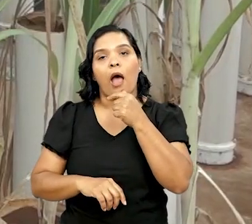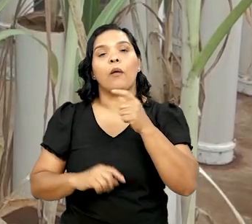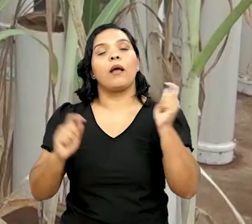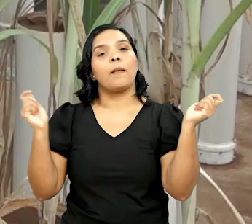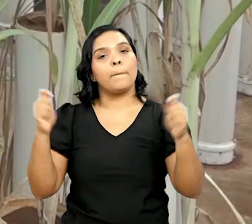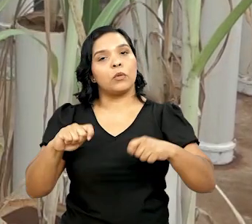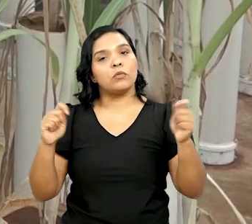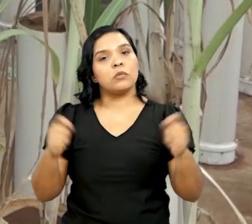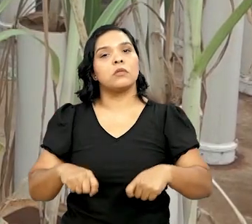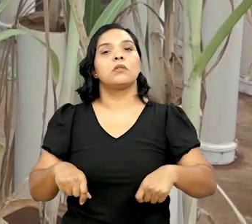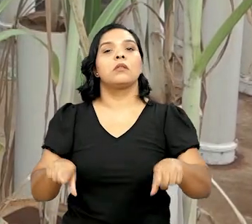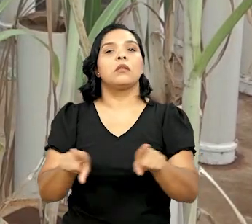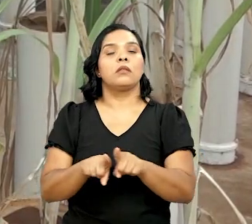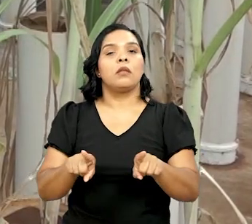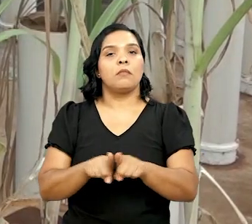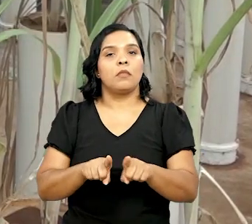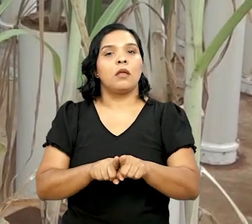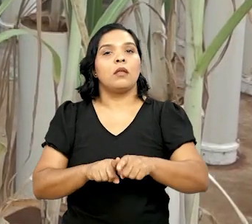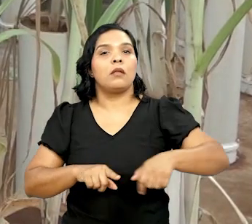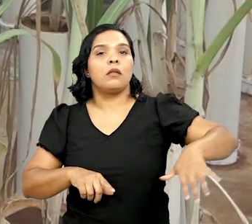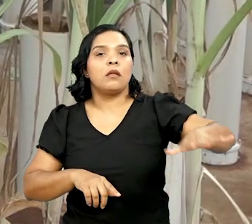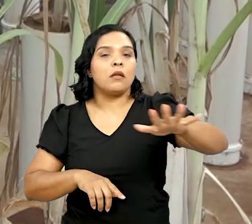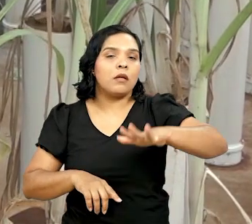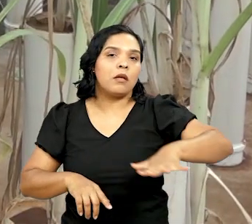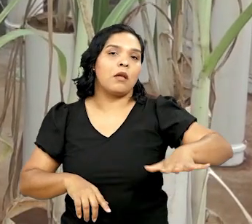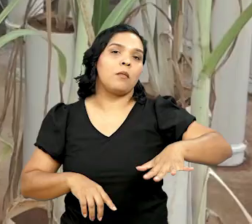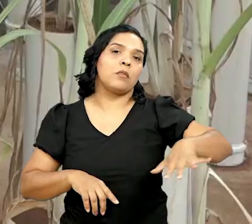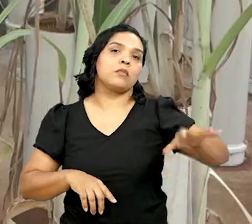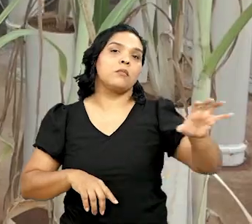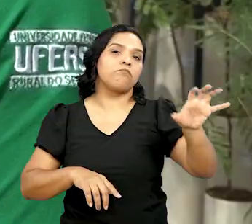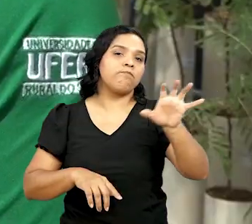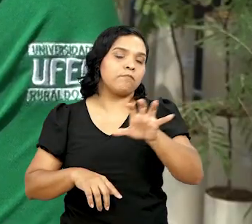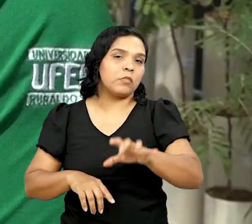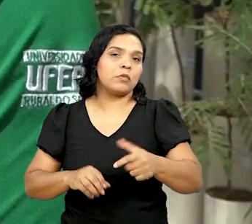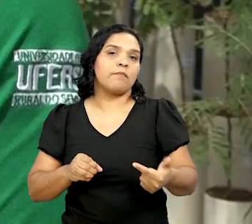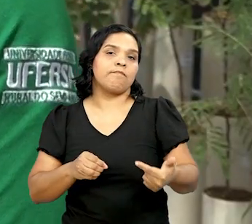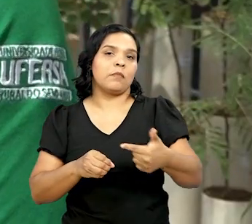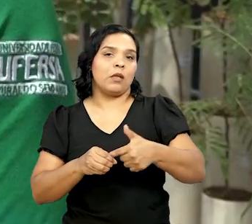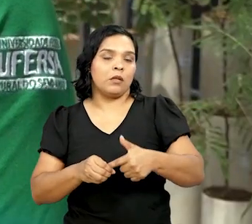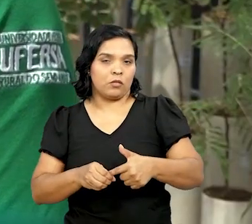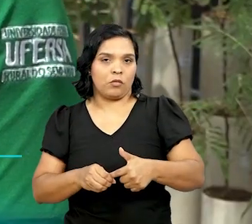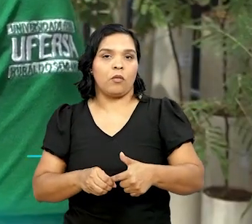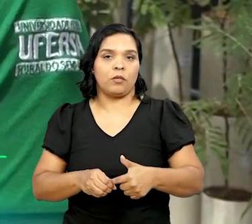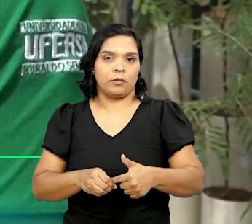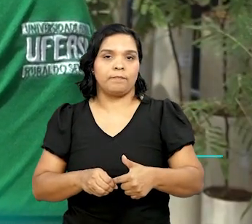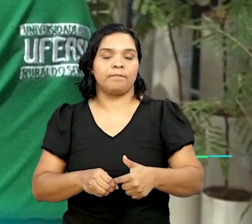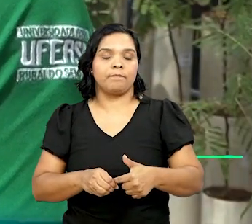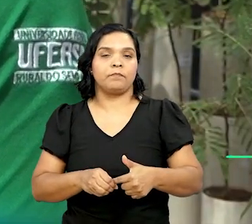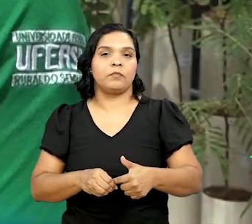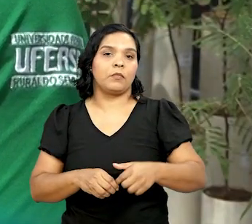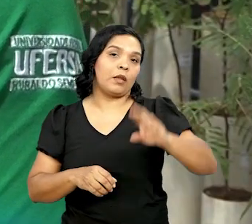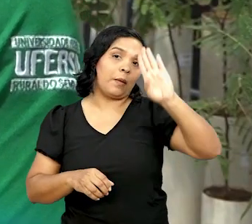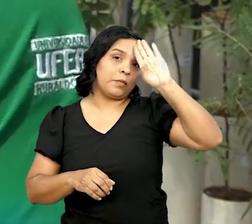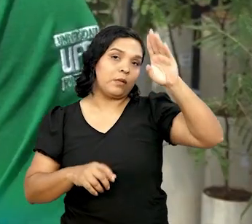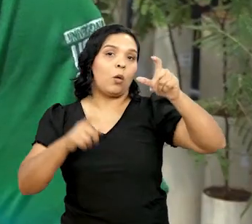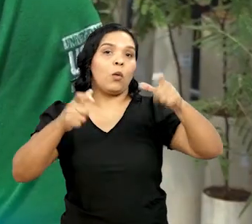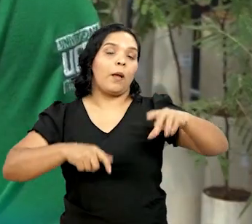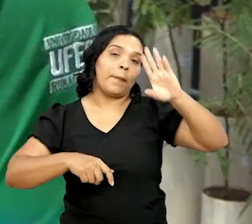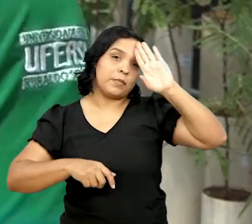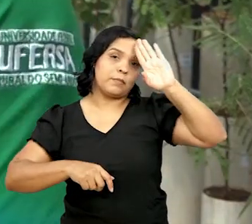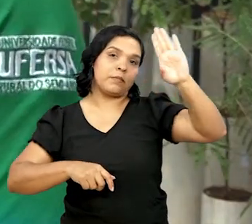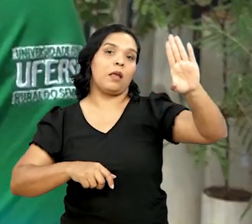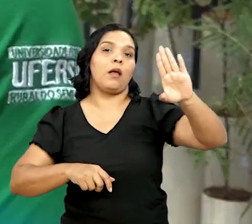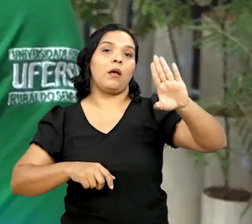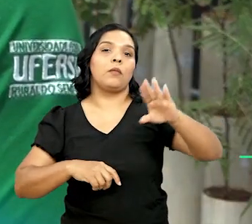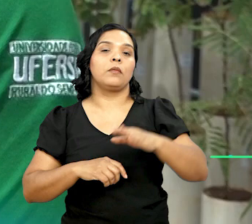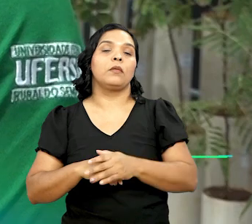da água que é produzida em campos maduros de petróleo. Na Bacia Potiguar, né, onde ocorre a principal produção